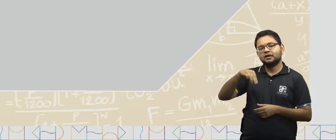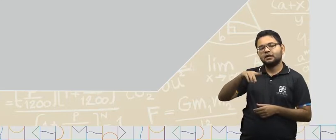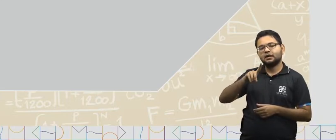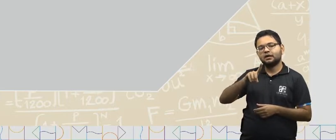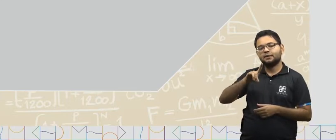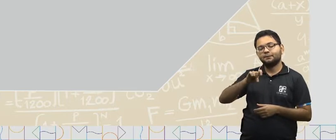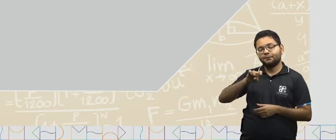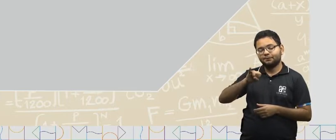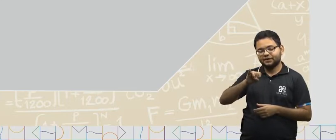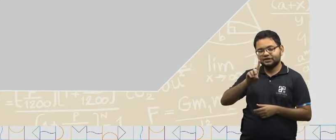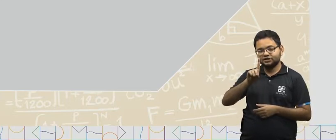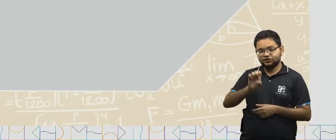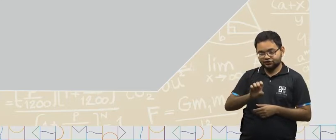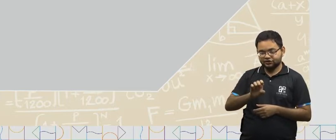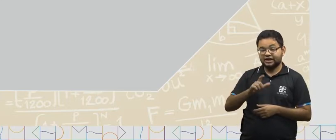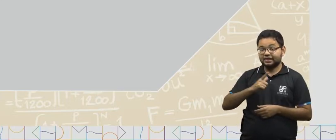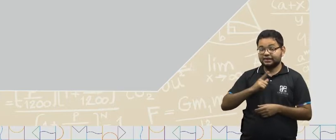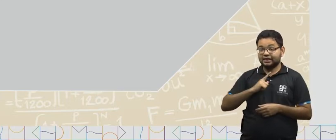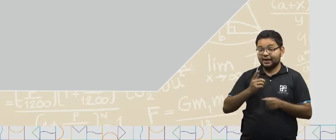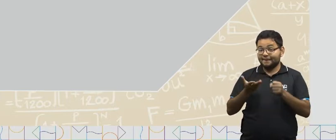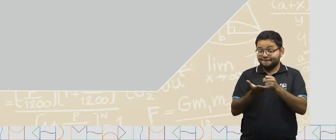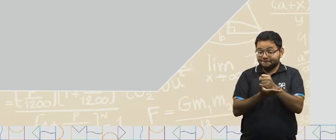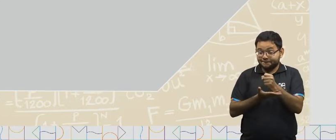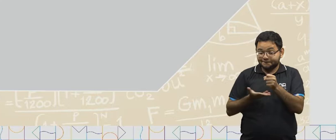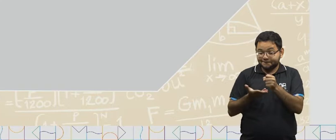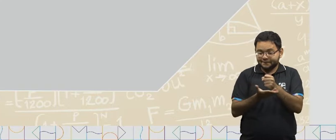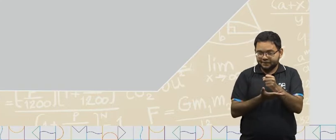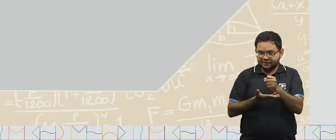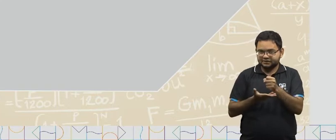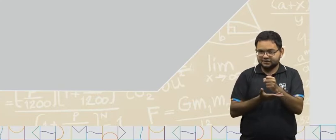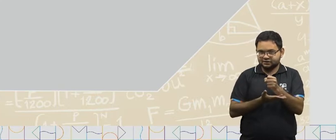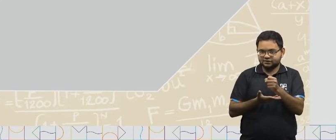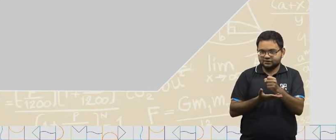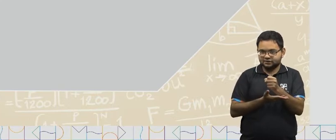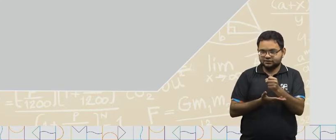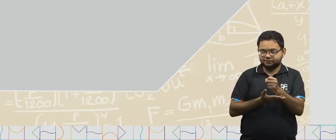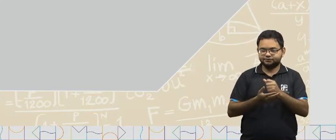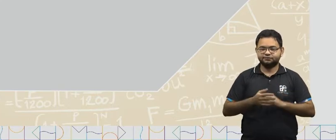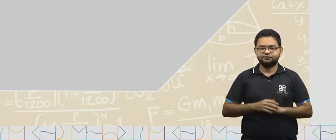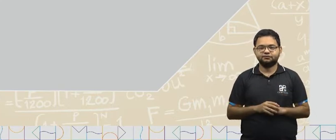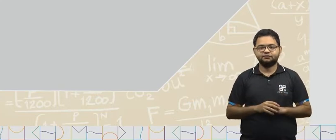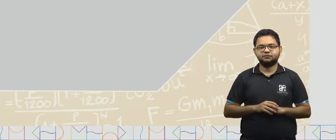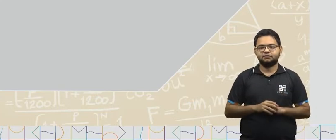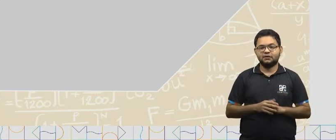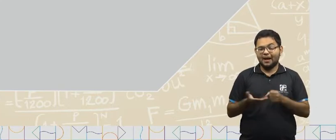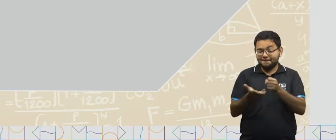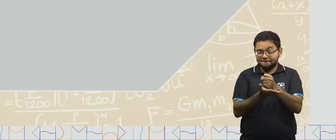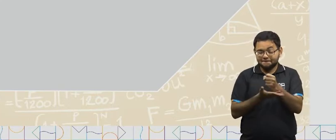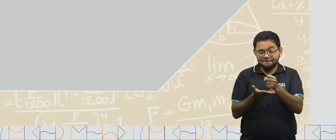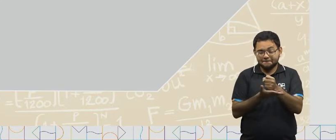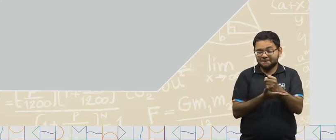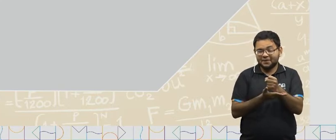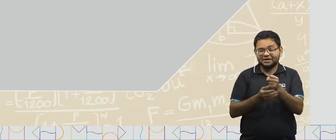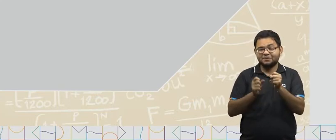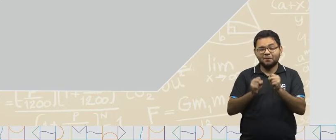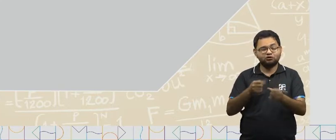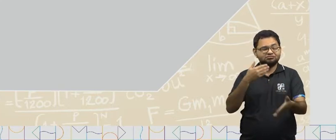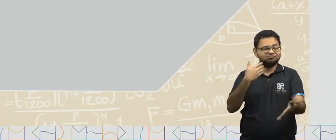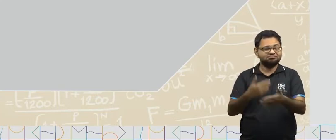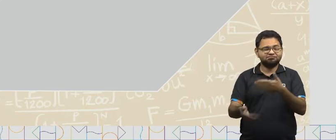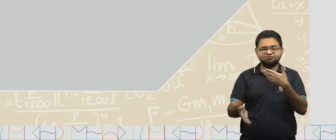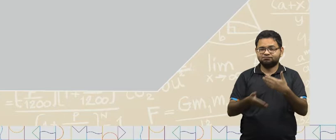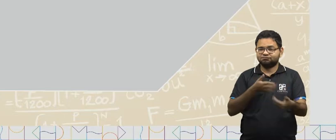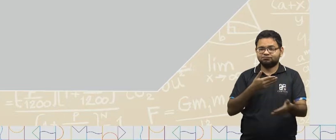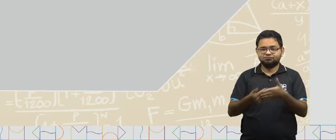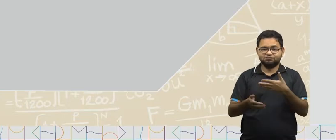base. Observe, eu falei poligonal, então pode ser qualquer um dos polígonos,